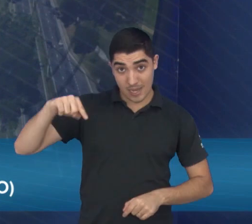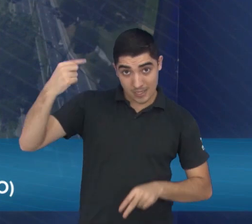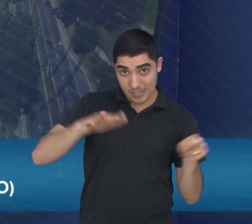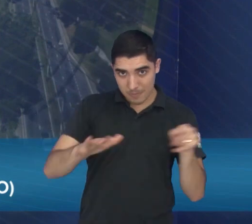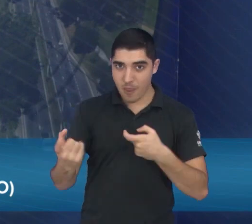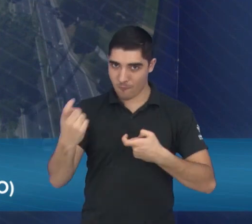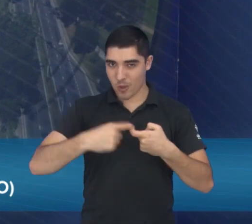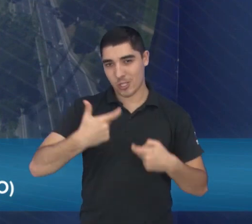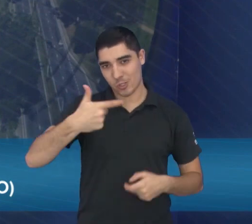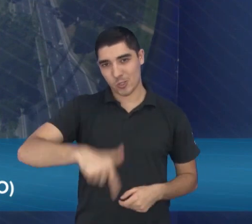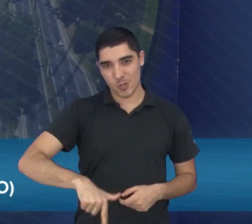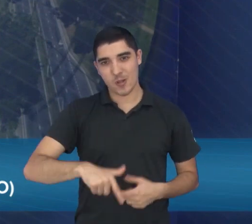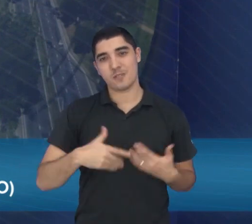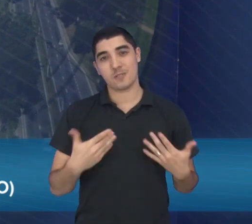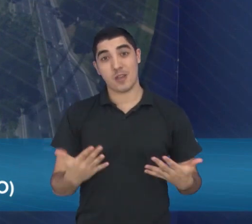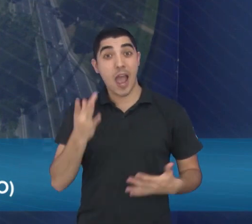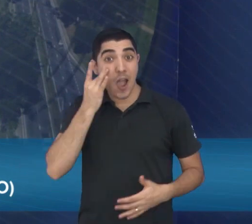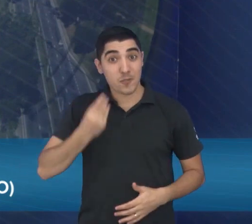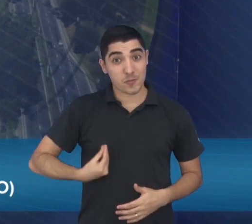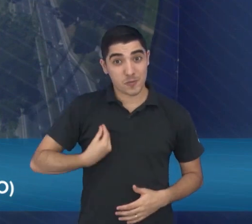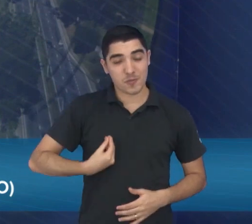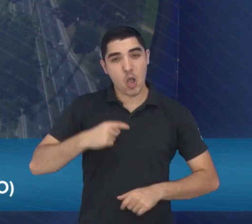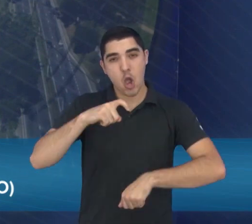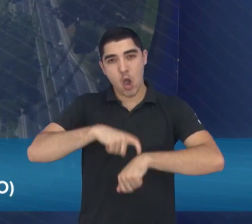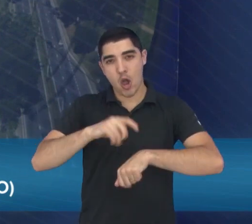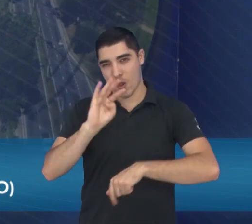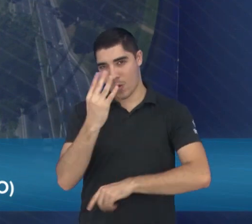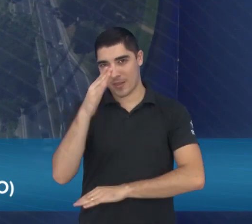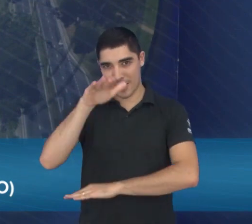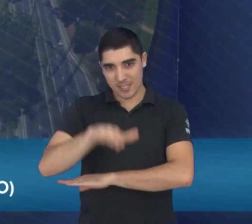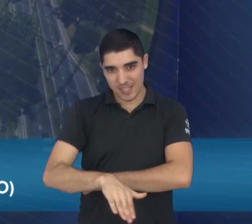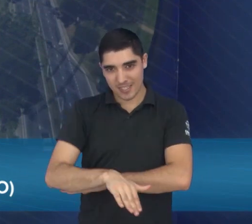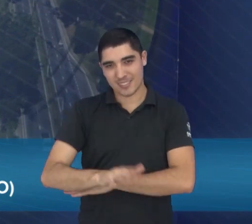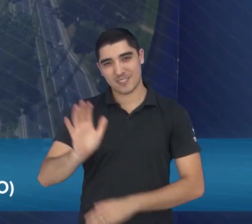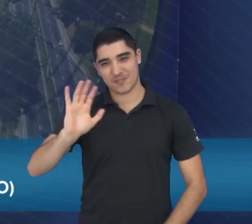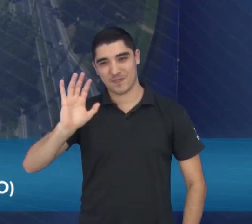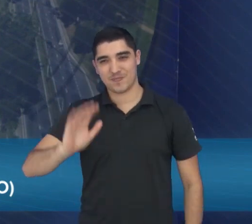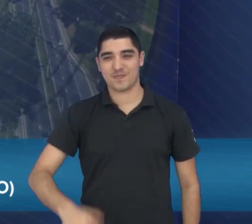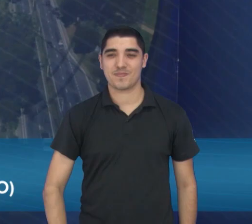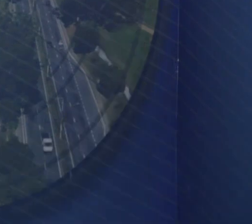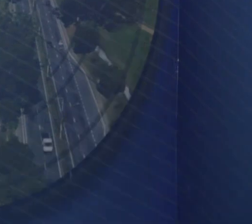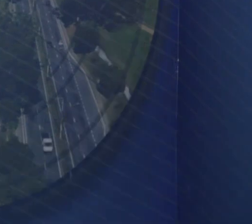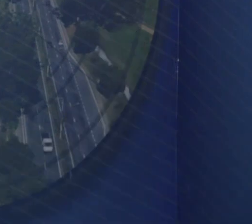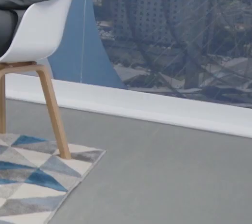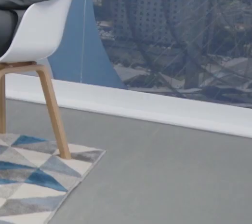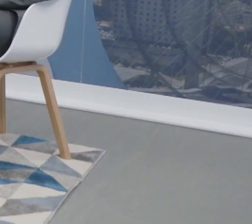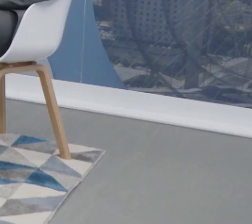estamos de volta ao vivo, a partir das 4 horas da tarde. Até mais!